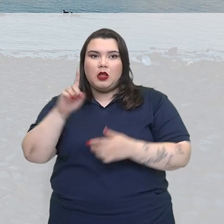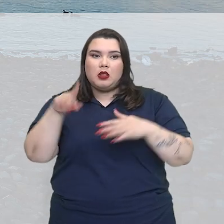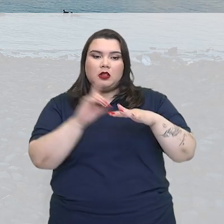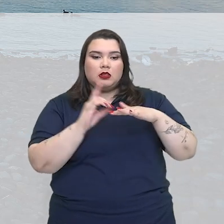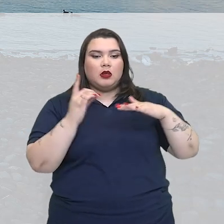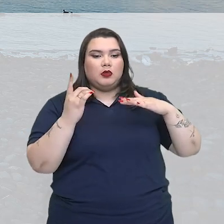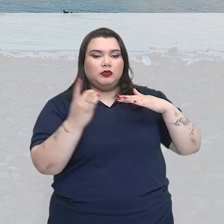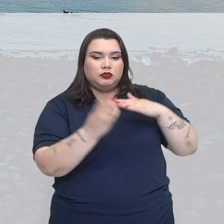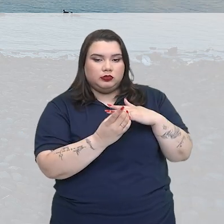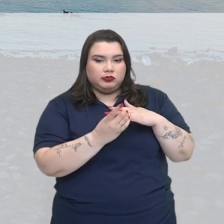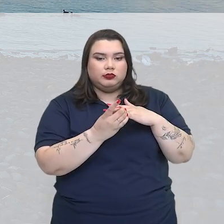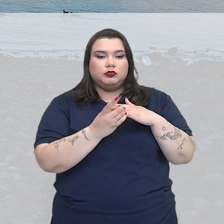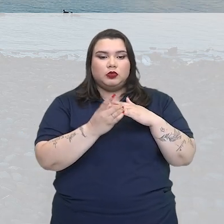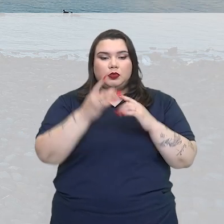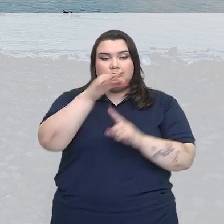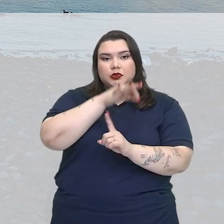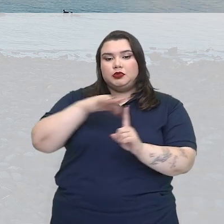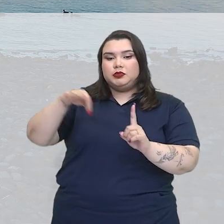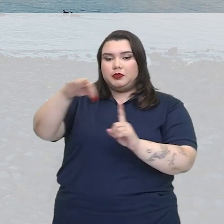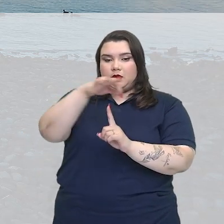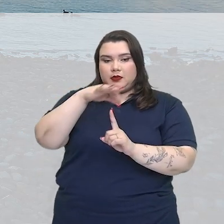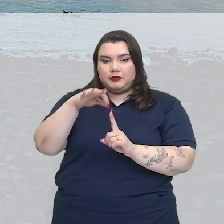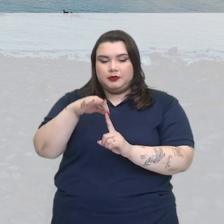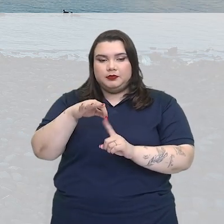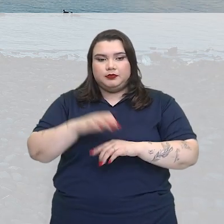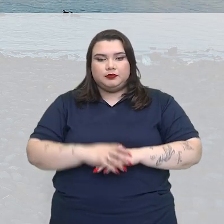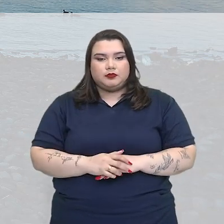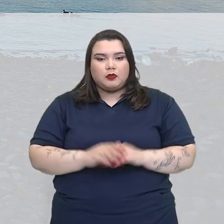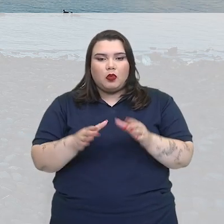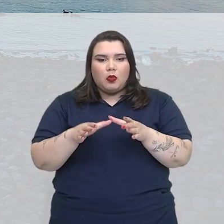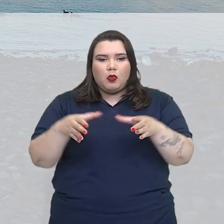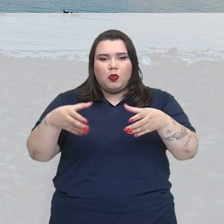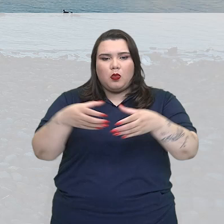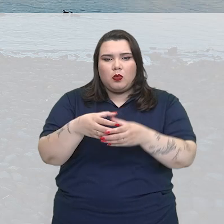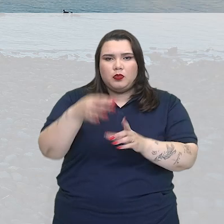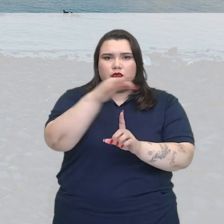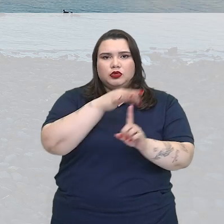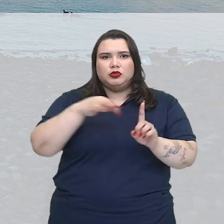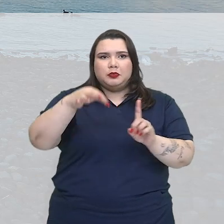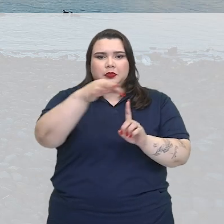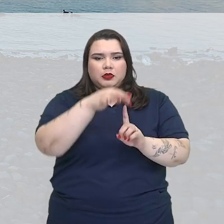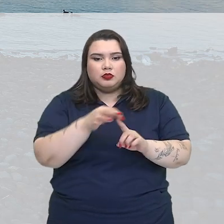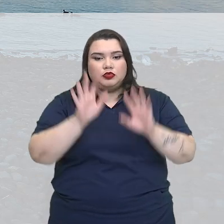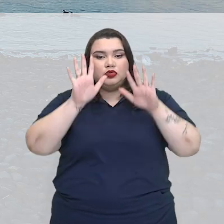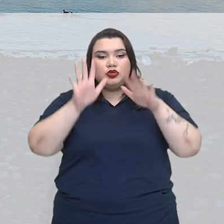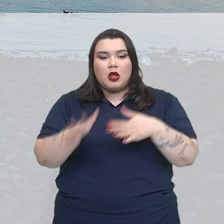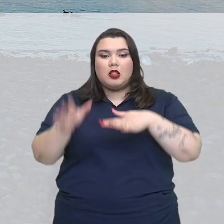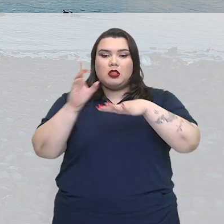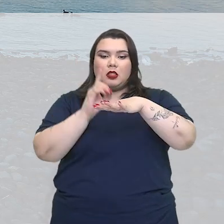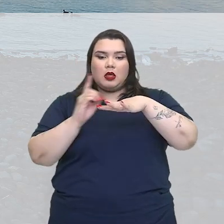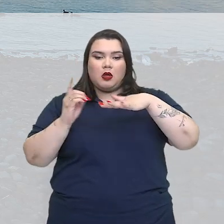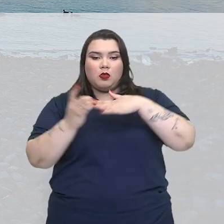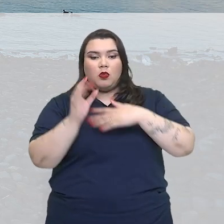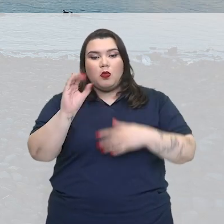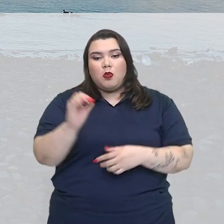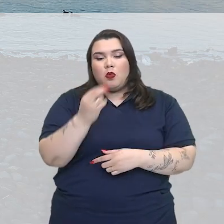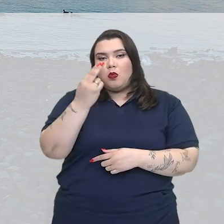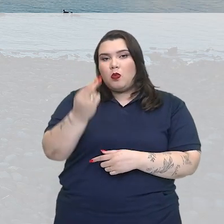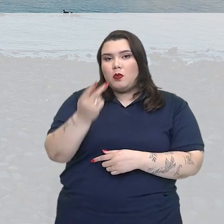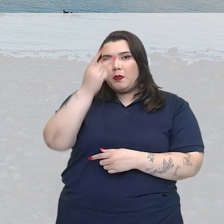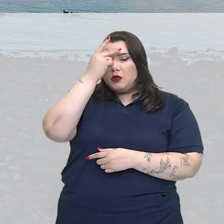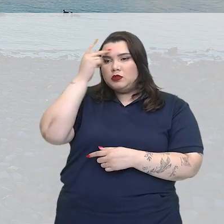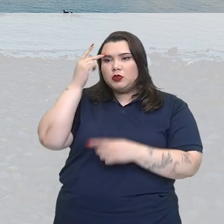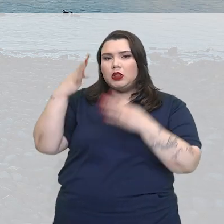né? Ou os grandes espíritos. Um conjunto de espíritos que já seriam divinos, ou espíritos de